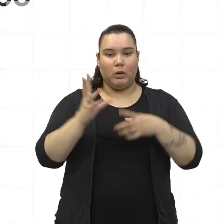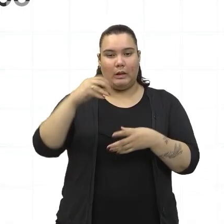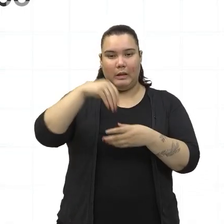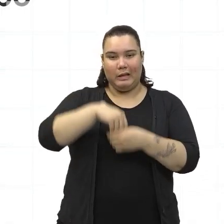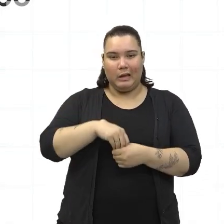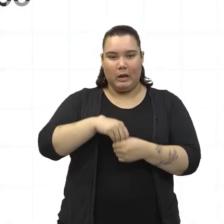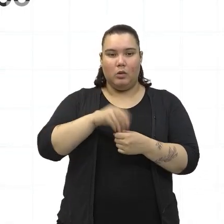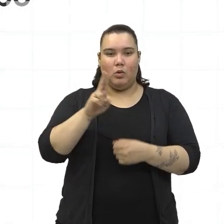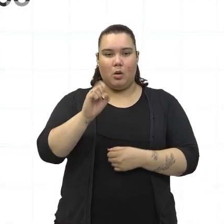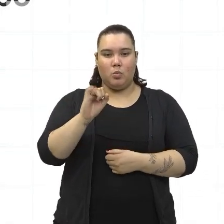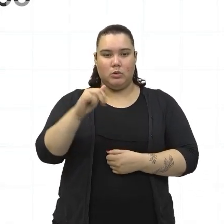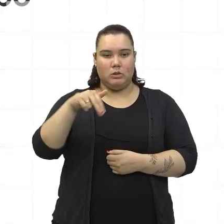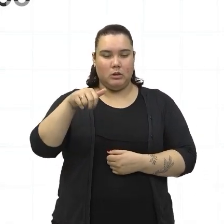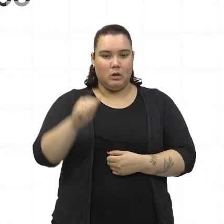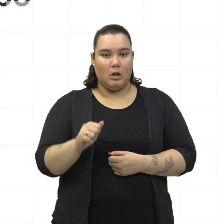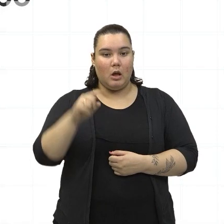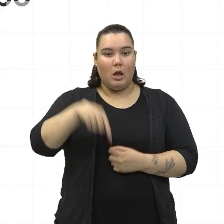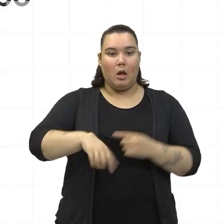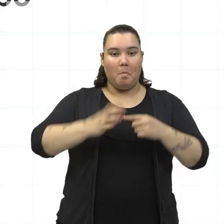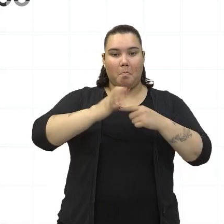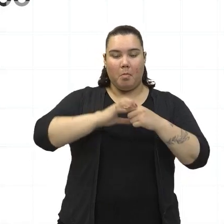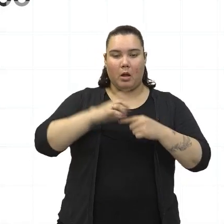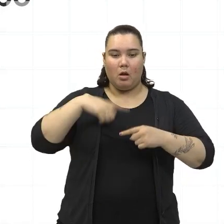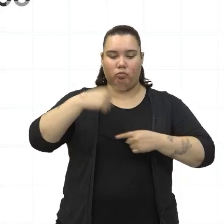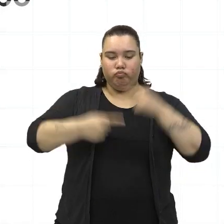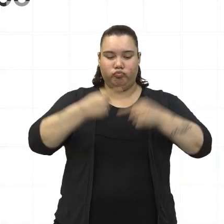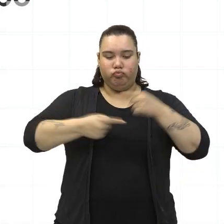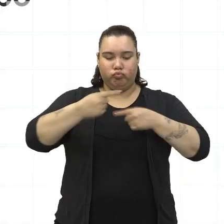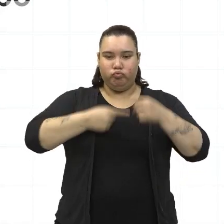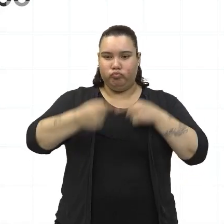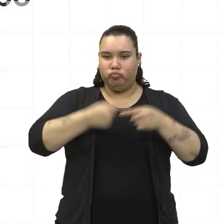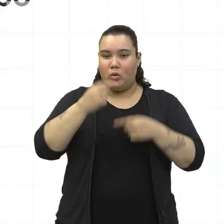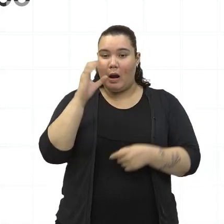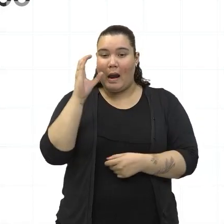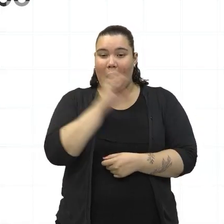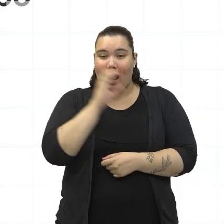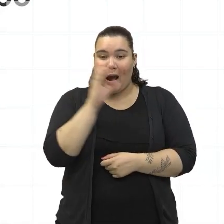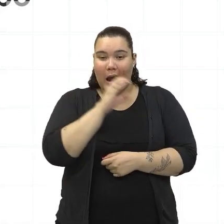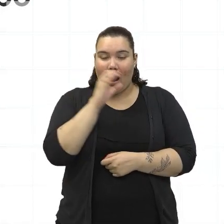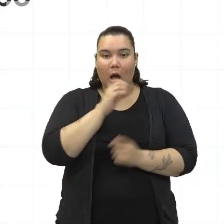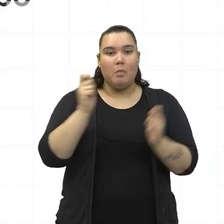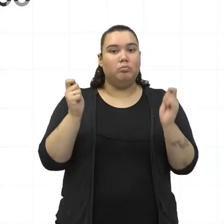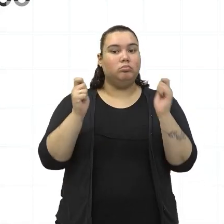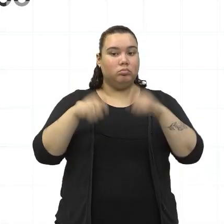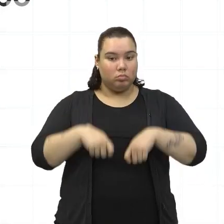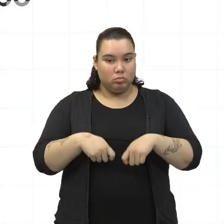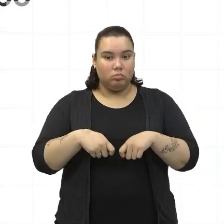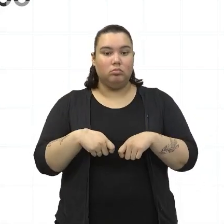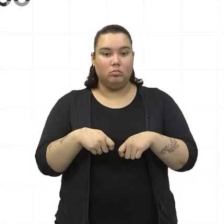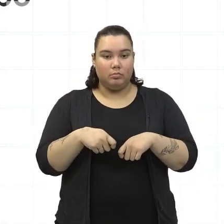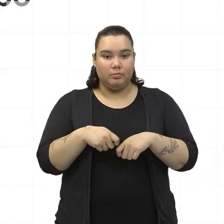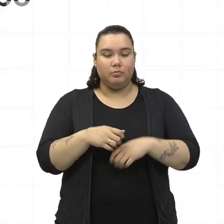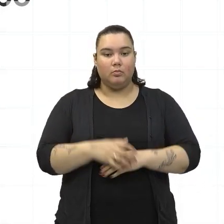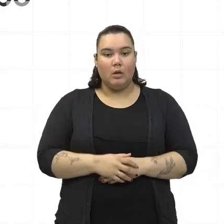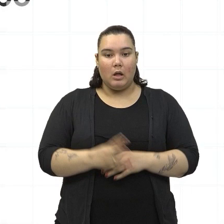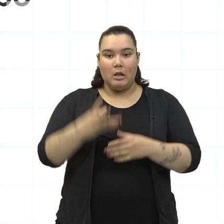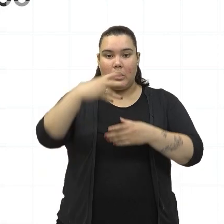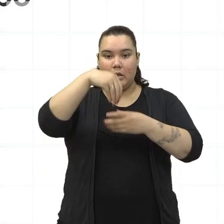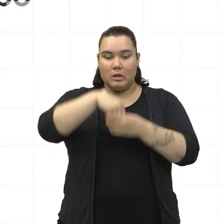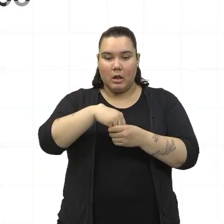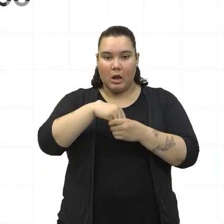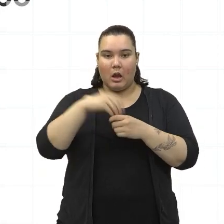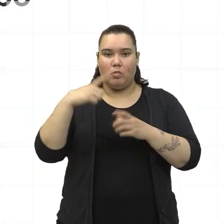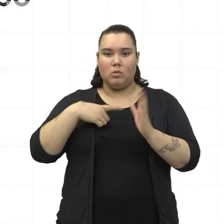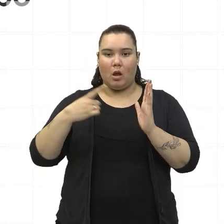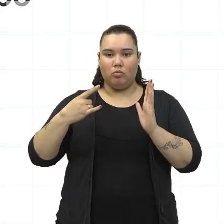nas usinas elétricas são máquinas capazes de rotacionar em altas velocidades. Em seu interior, há